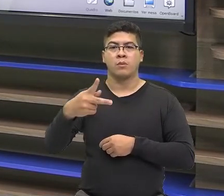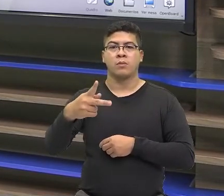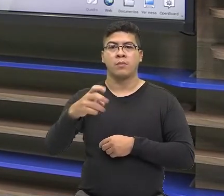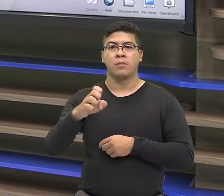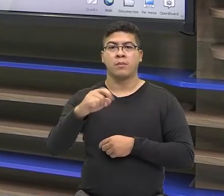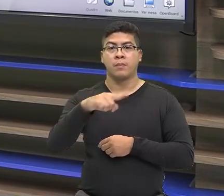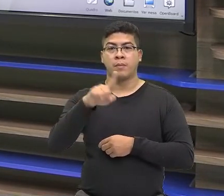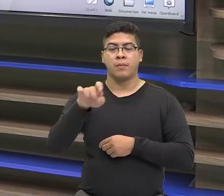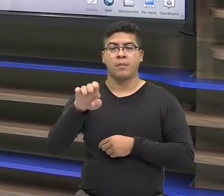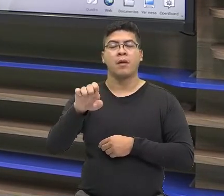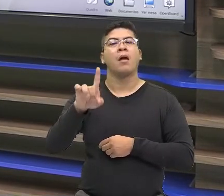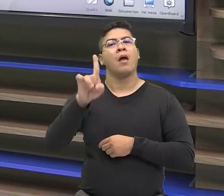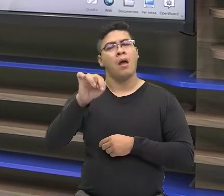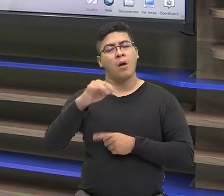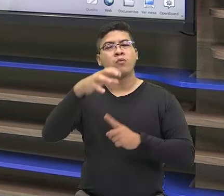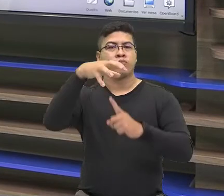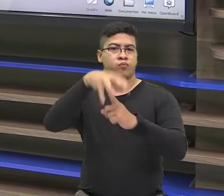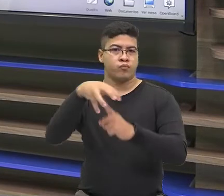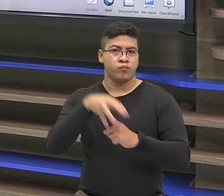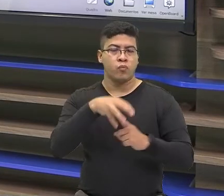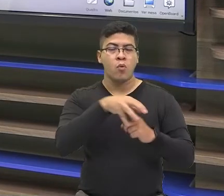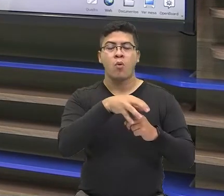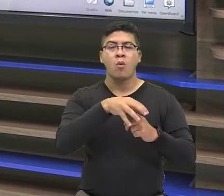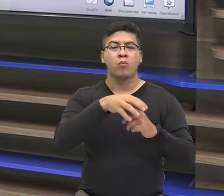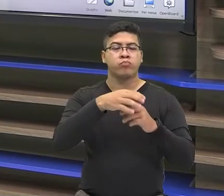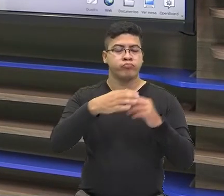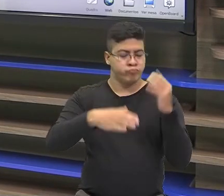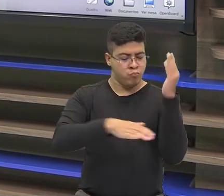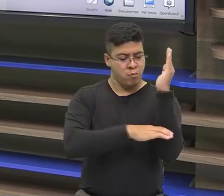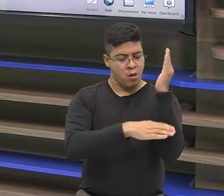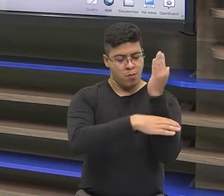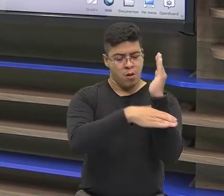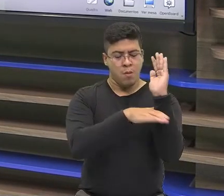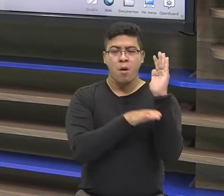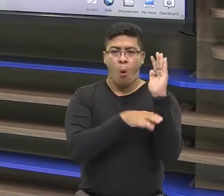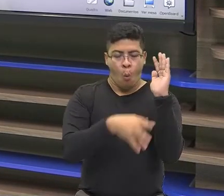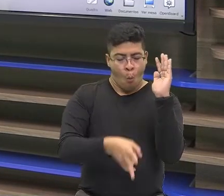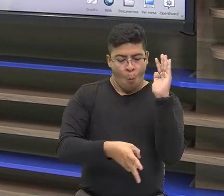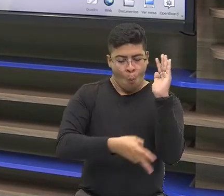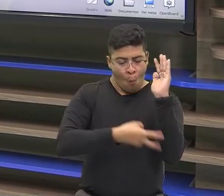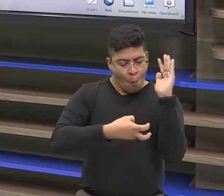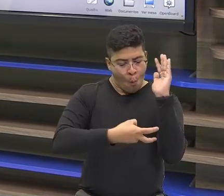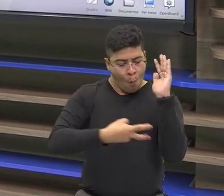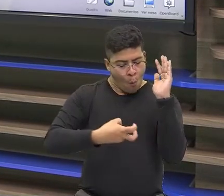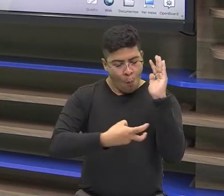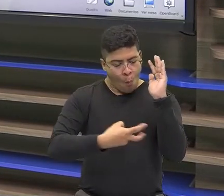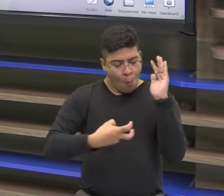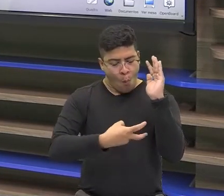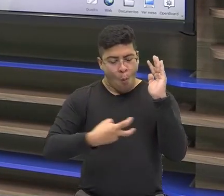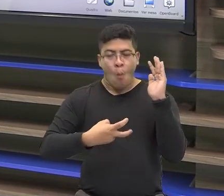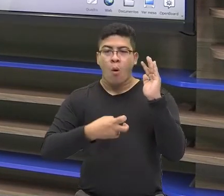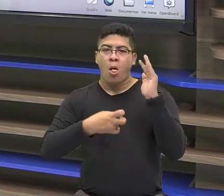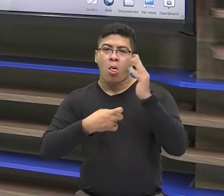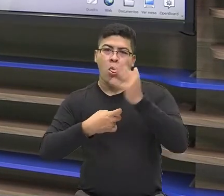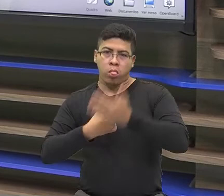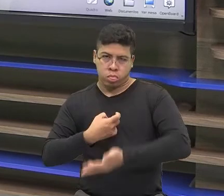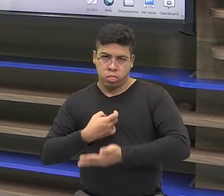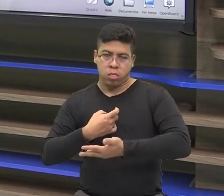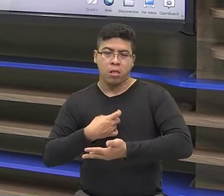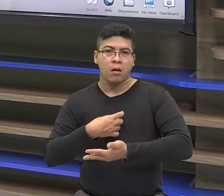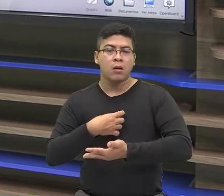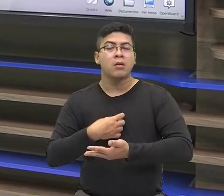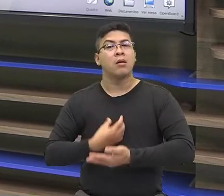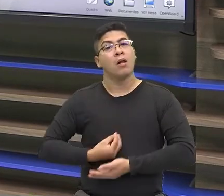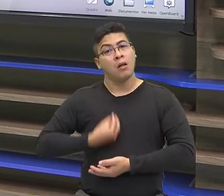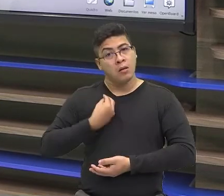fica sugando tudo da terra. Então o que ele acontece quando ele cita ali o Jeca Tatu? O Jeca Tatu, ele